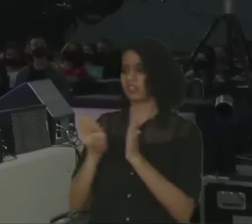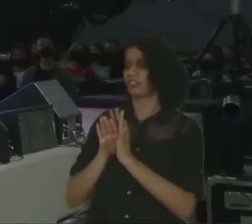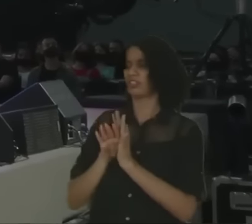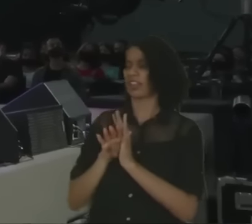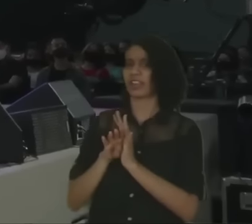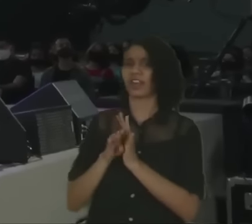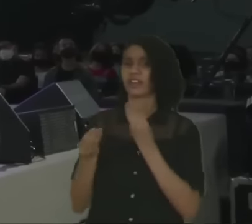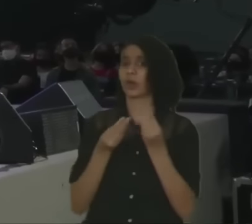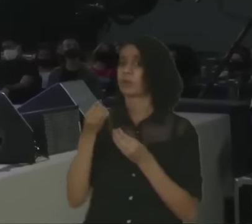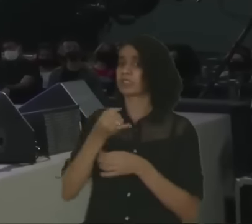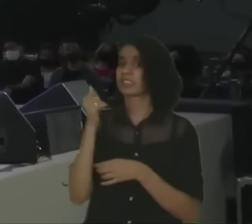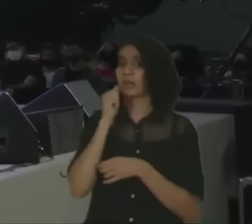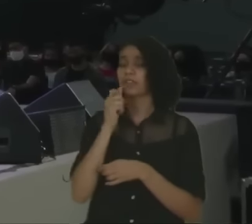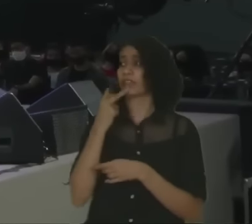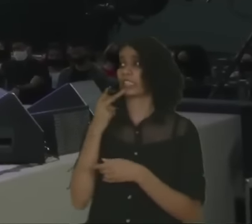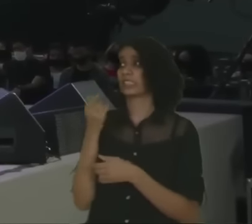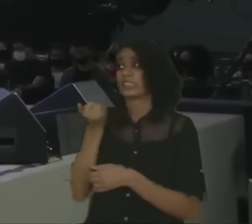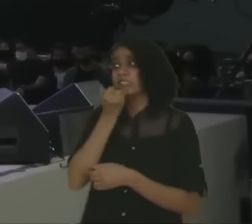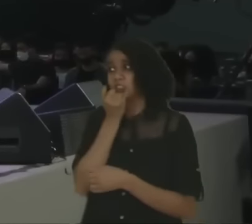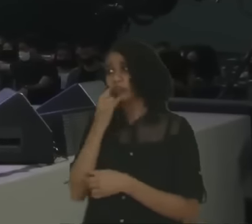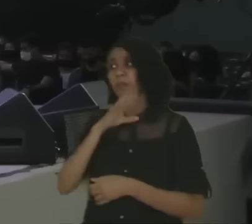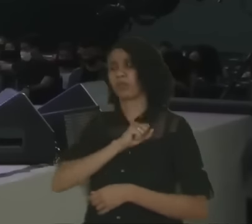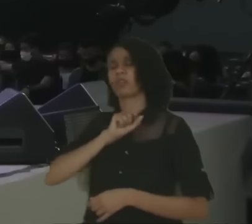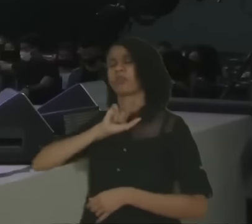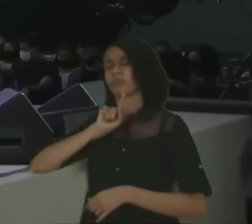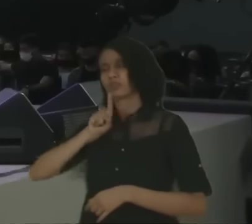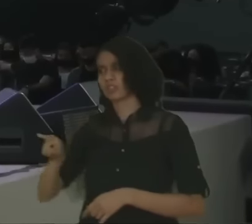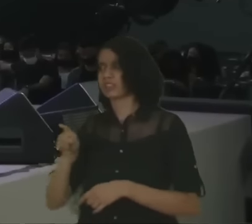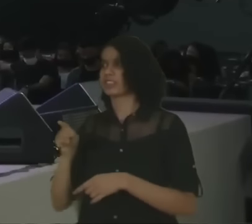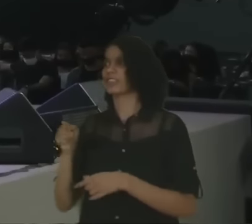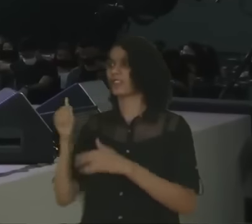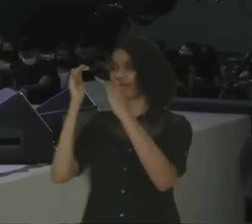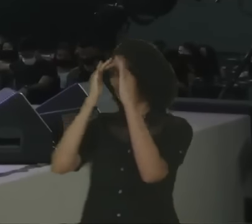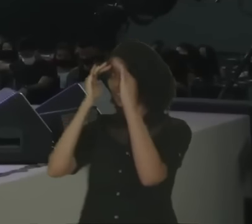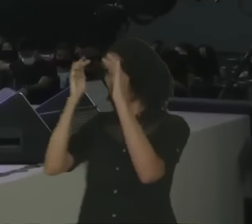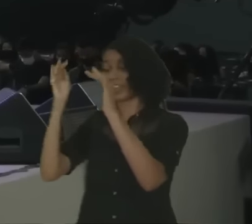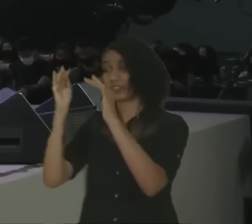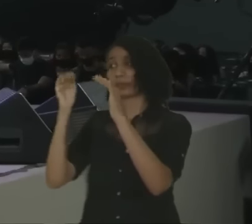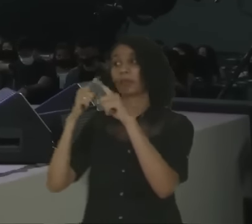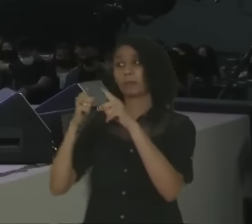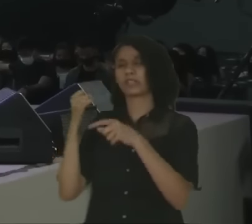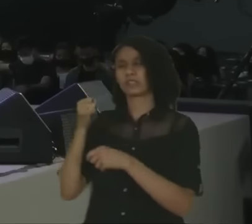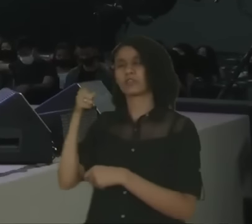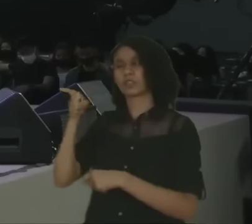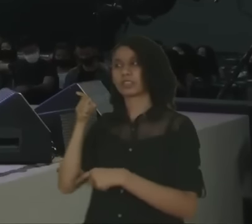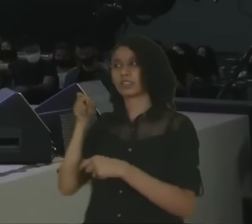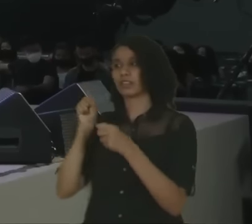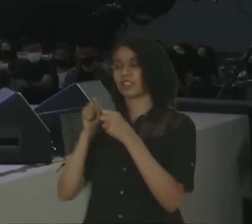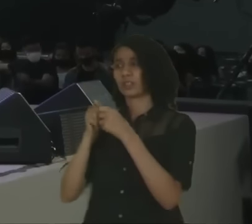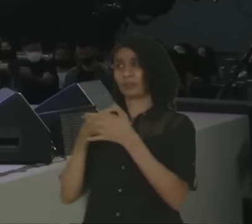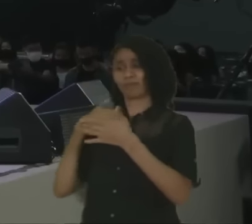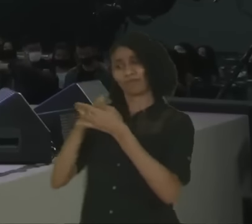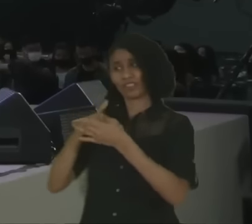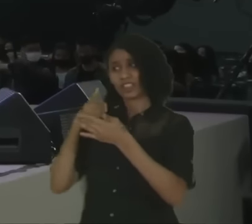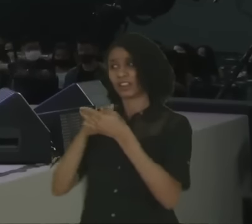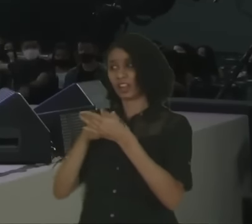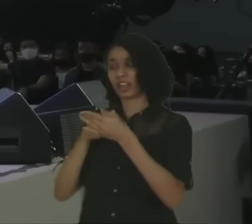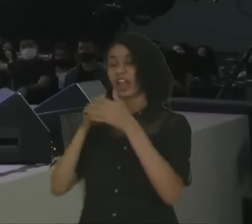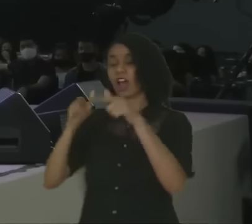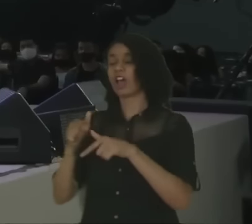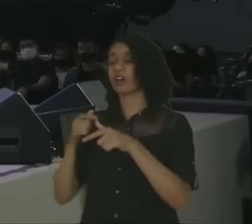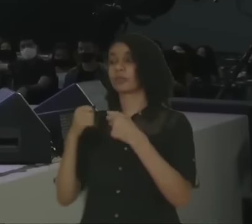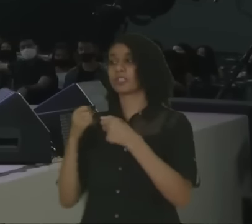me perdoa eu amo muito você eu te respeito Que honra e te admiro mas se você me impedir de chegar aonde eu preciso